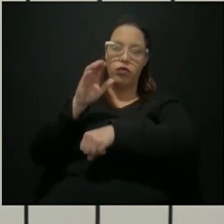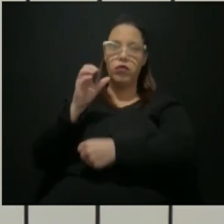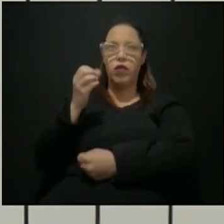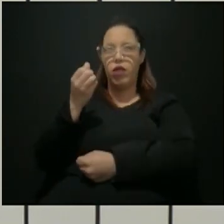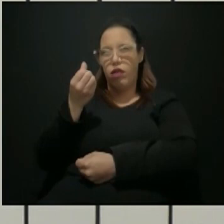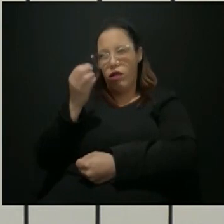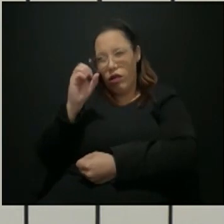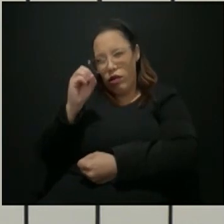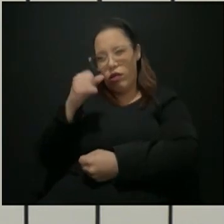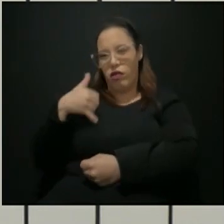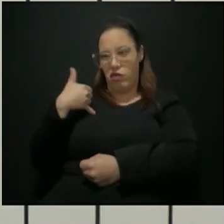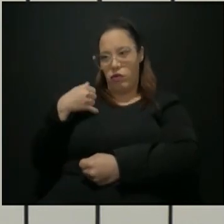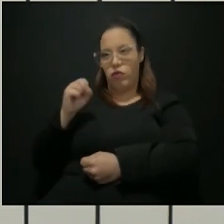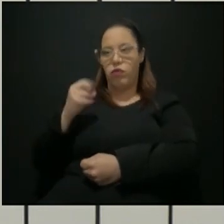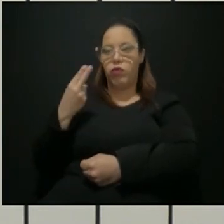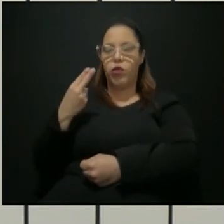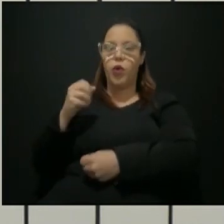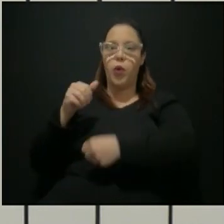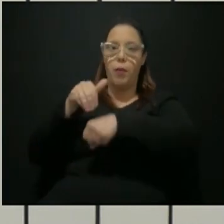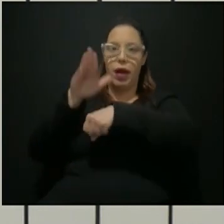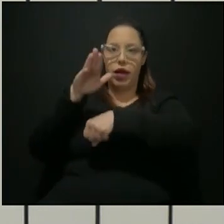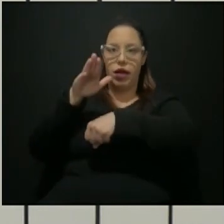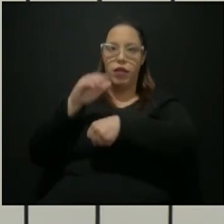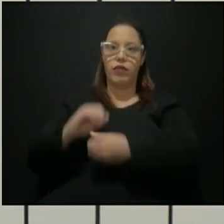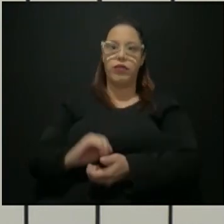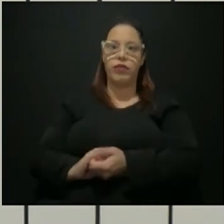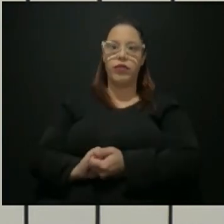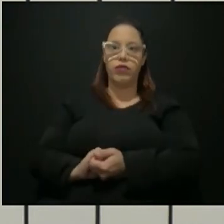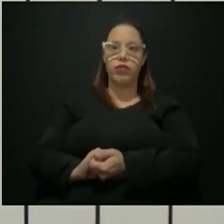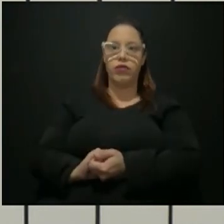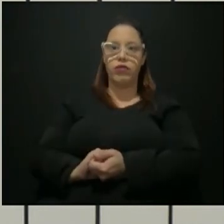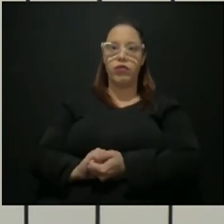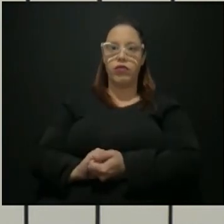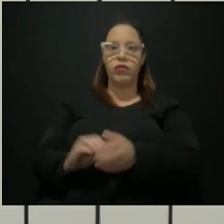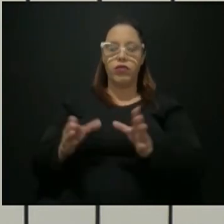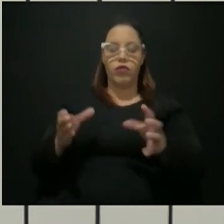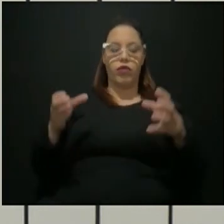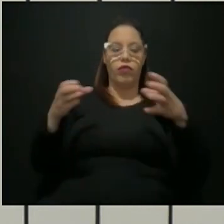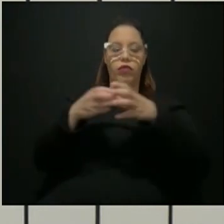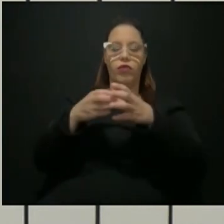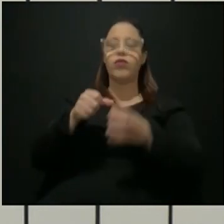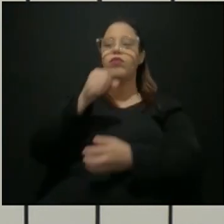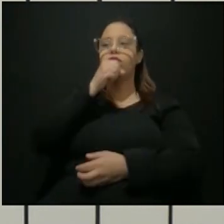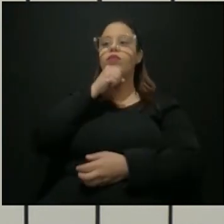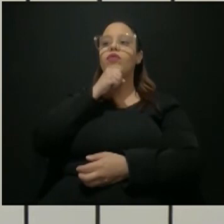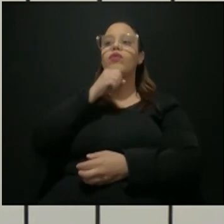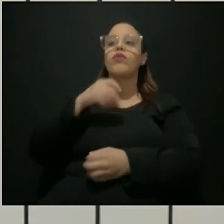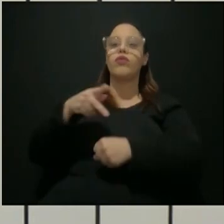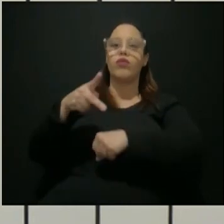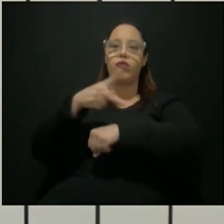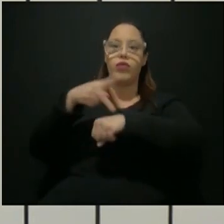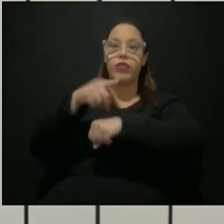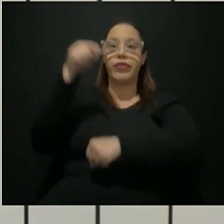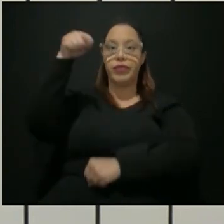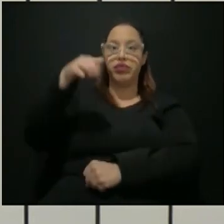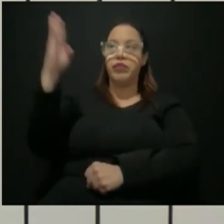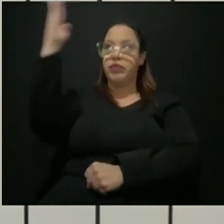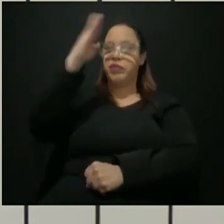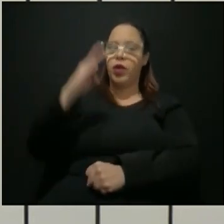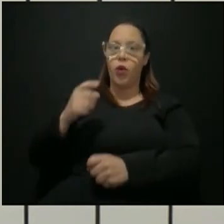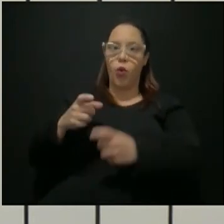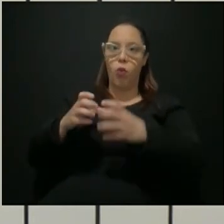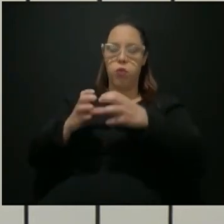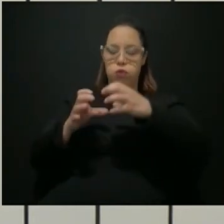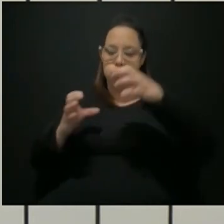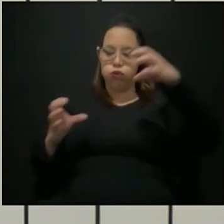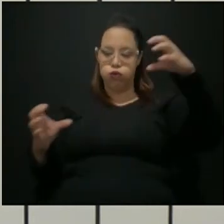ou mais, né? Sendo assim, o contingente de pessoas idosas no país, aqui no Brasil, aumentou muito nos